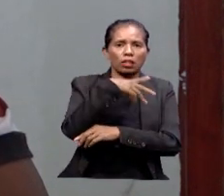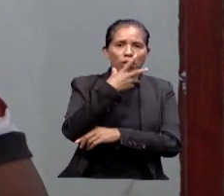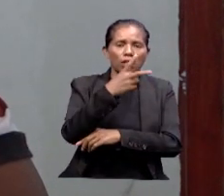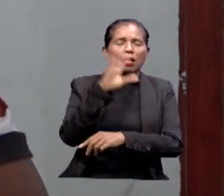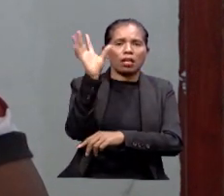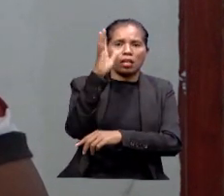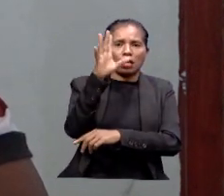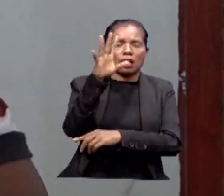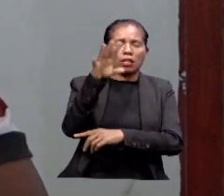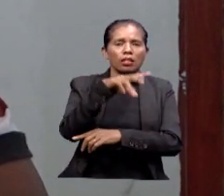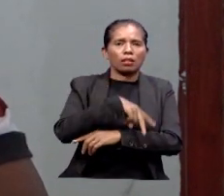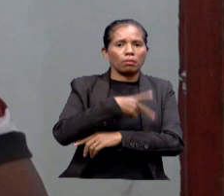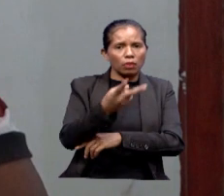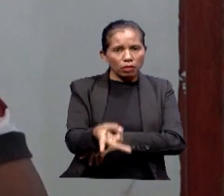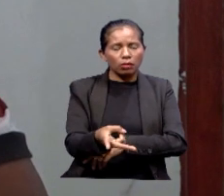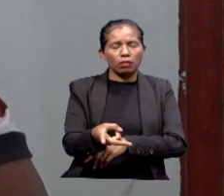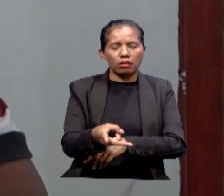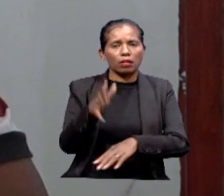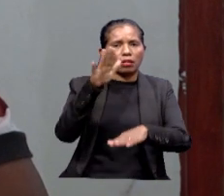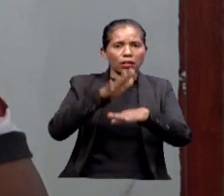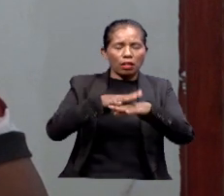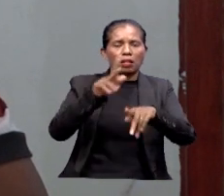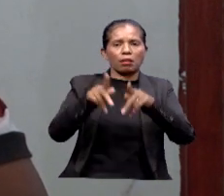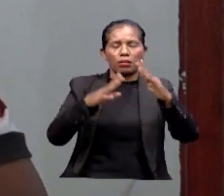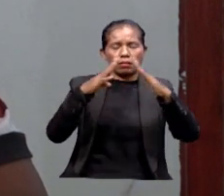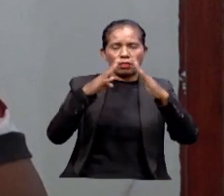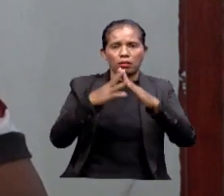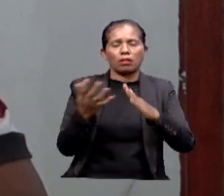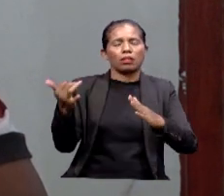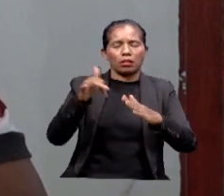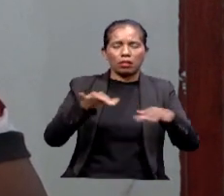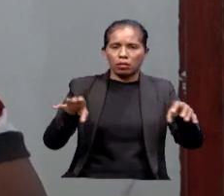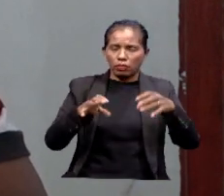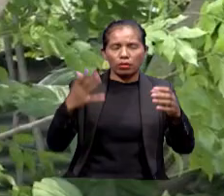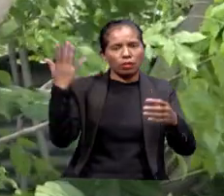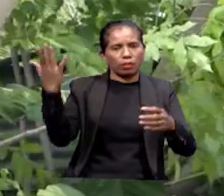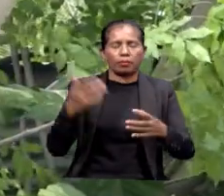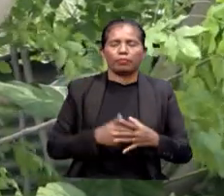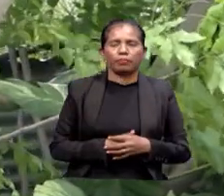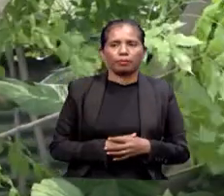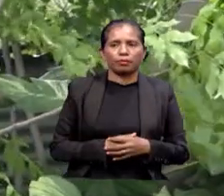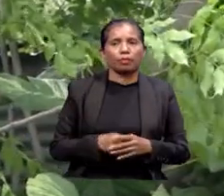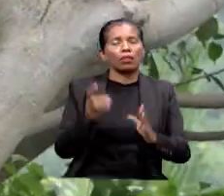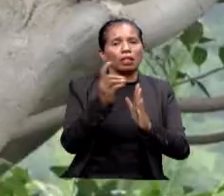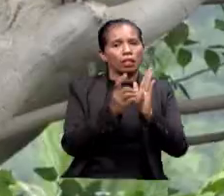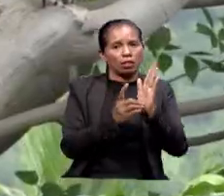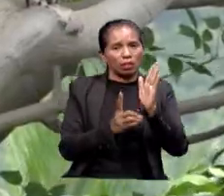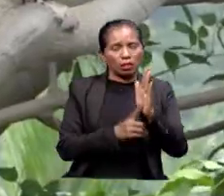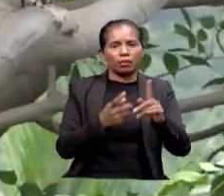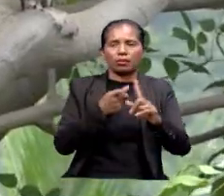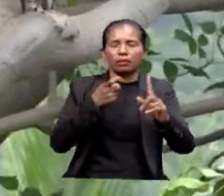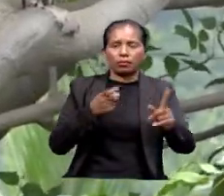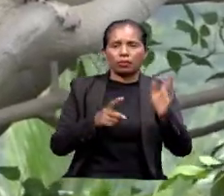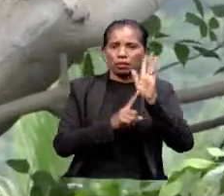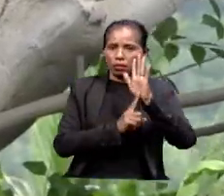nebe dadaune kuaze korpusira servisu iheterini hutu. Dado sus autoridade proteção civil